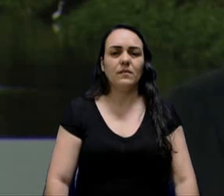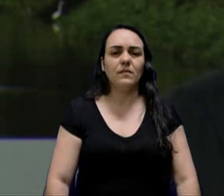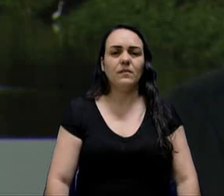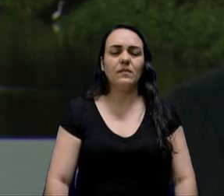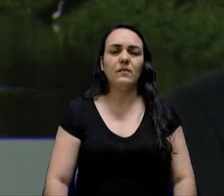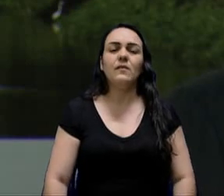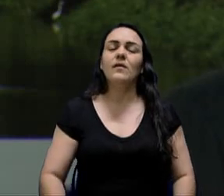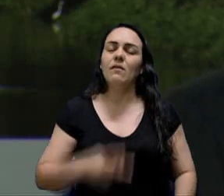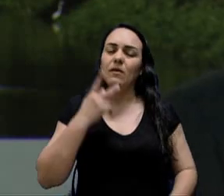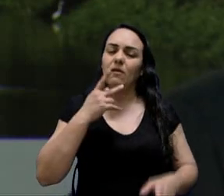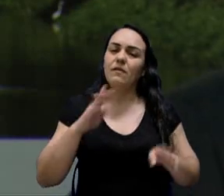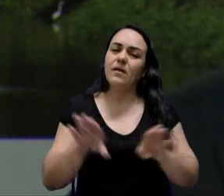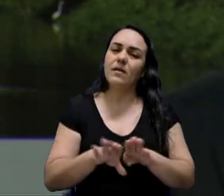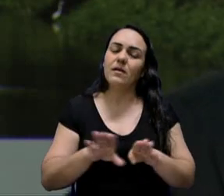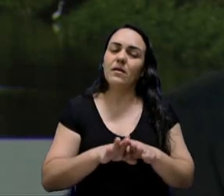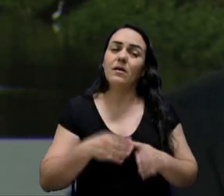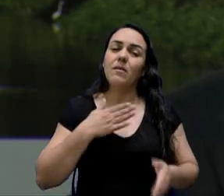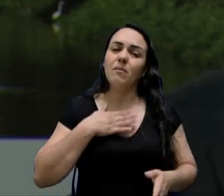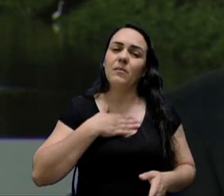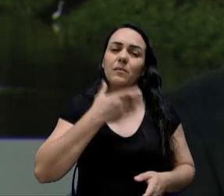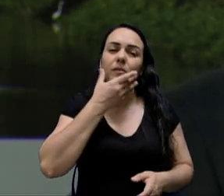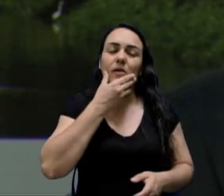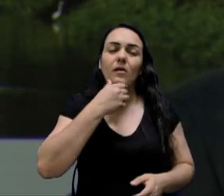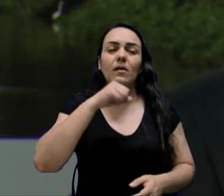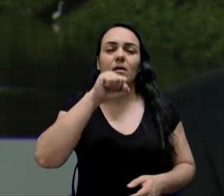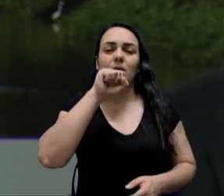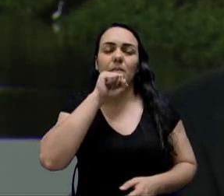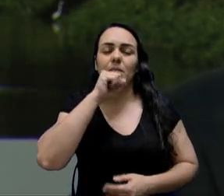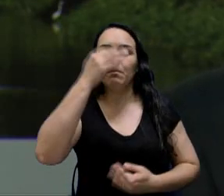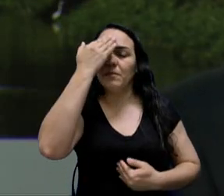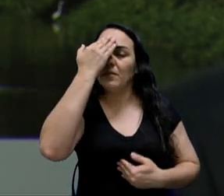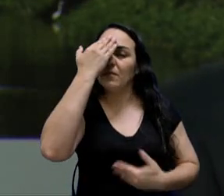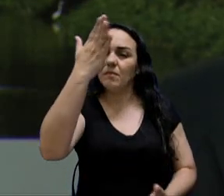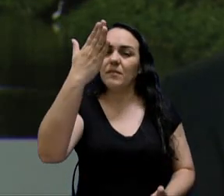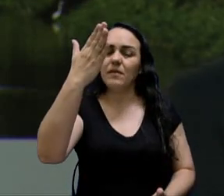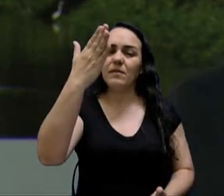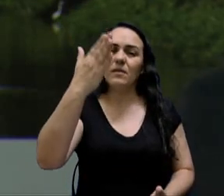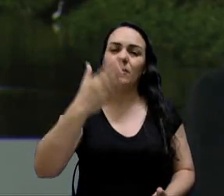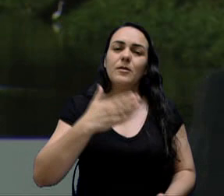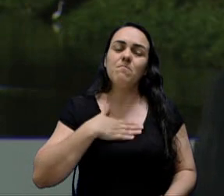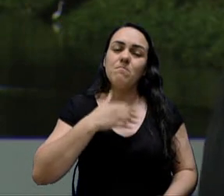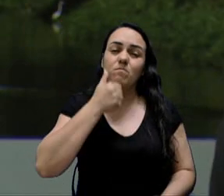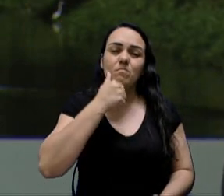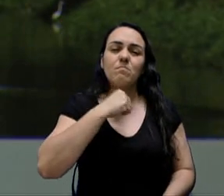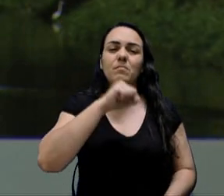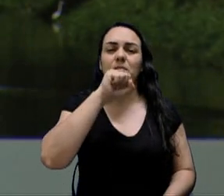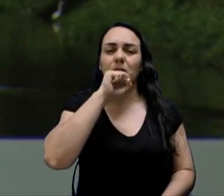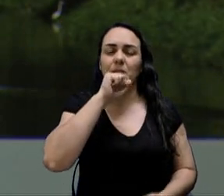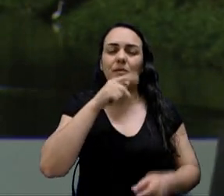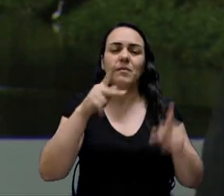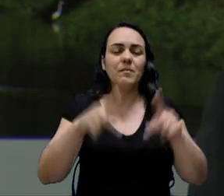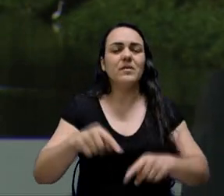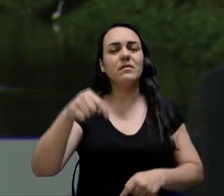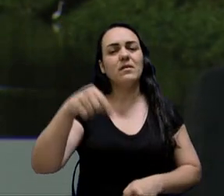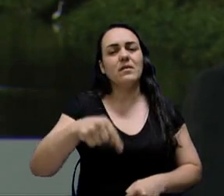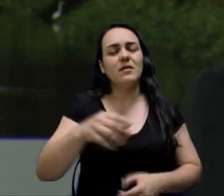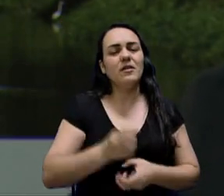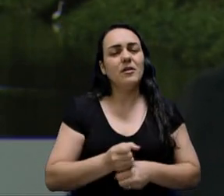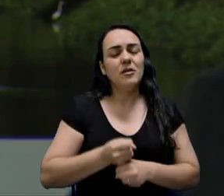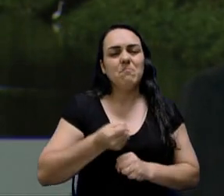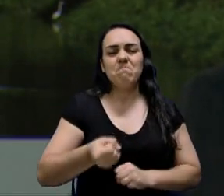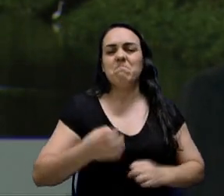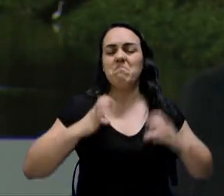Ao mencionar meu saudoso pai, gostaria de agradecer a ele e a minha mãe aqui presente, minha formação